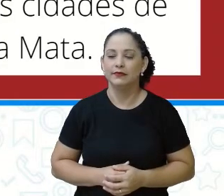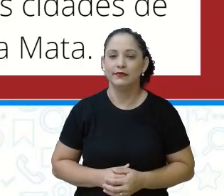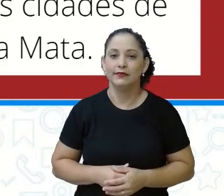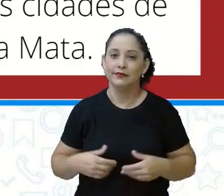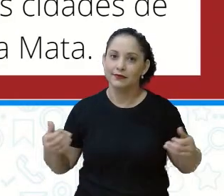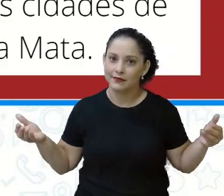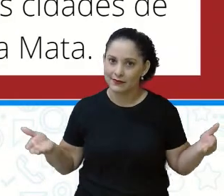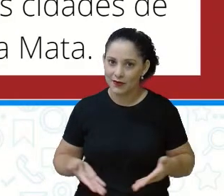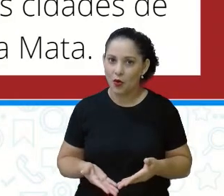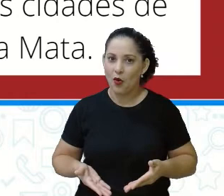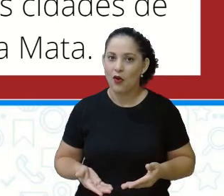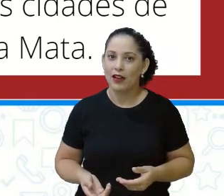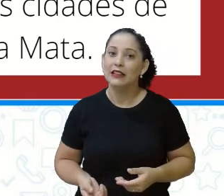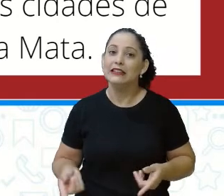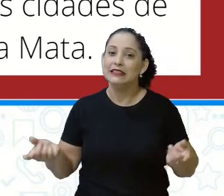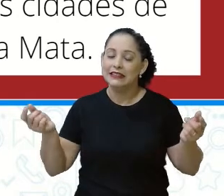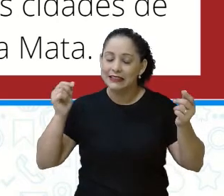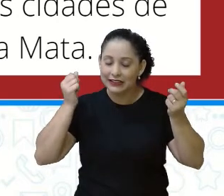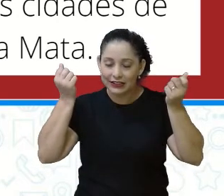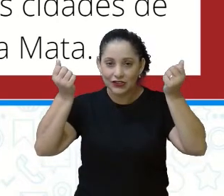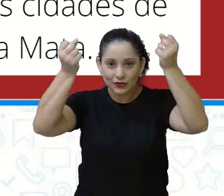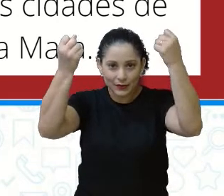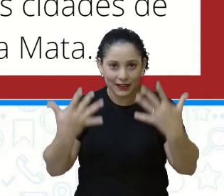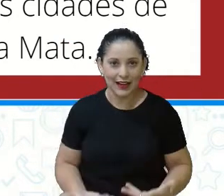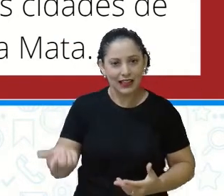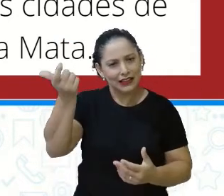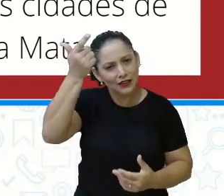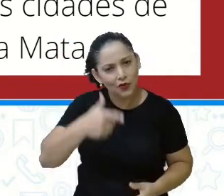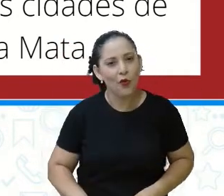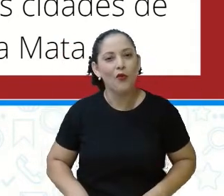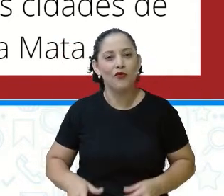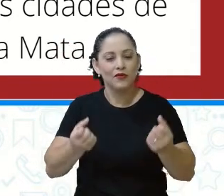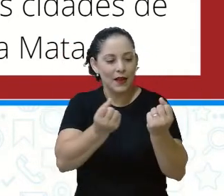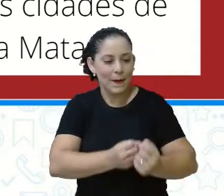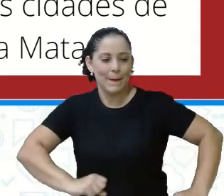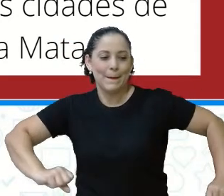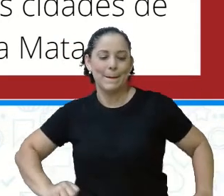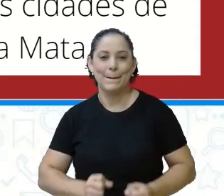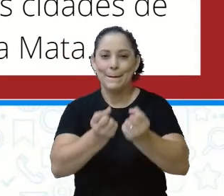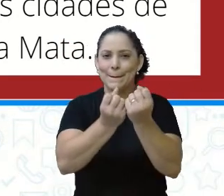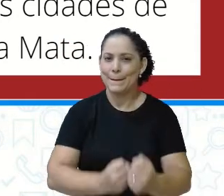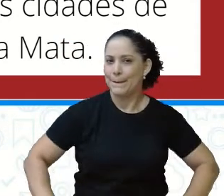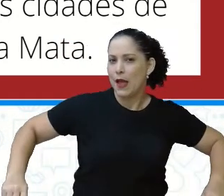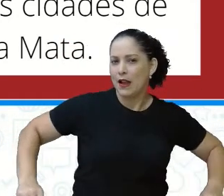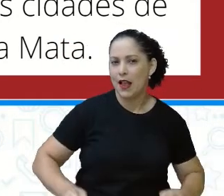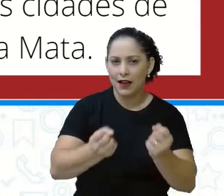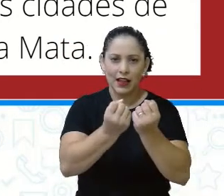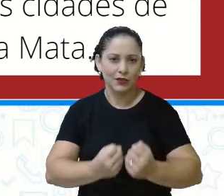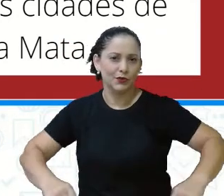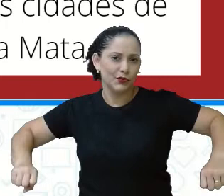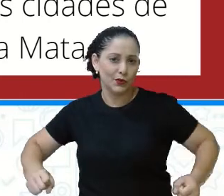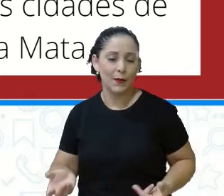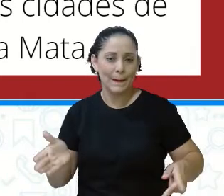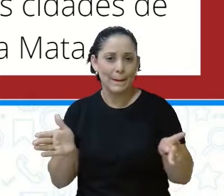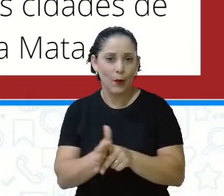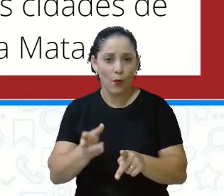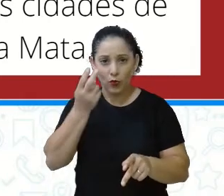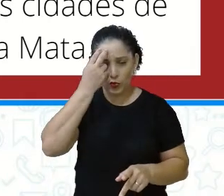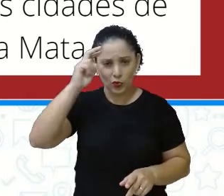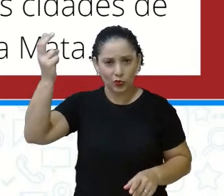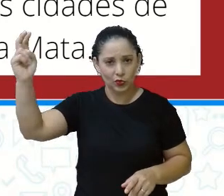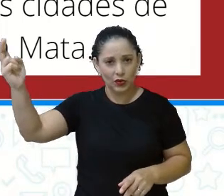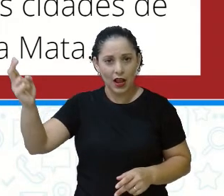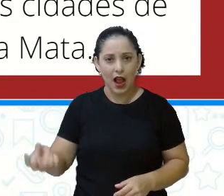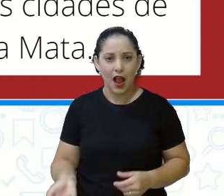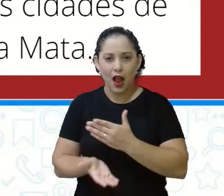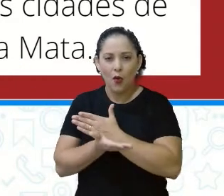vai voltar a falar um pouquinho do maracatu. O maracatu é uma manifestação cultural que tem origem na época do